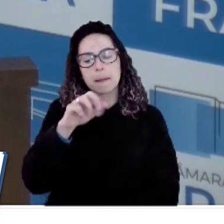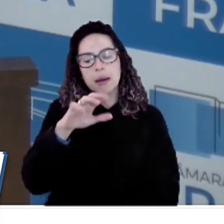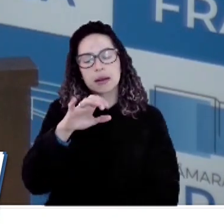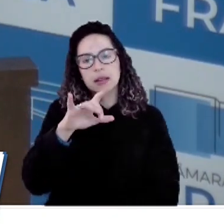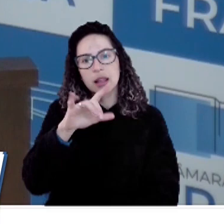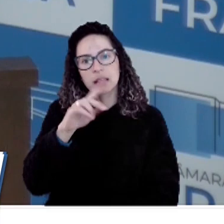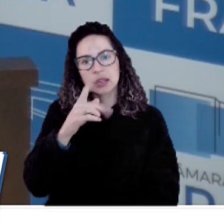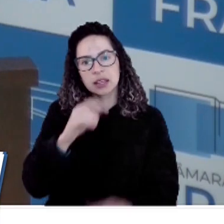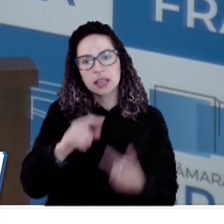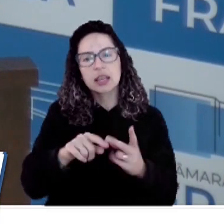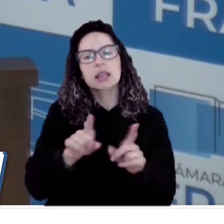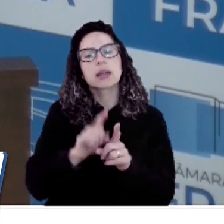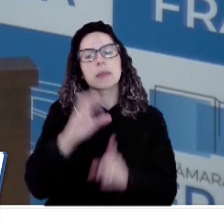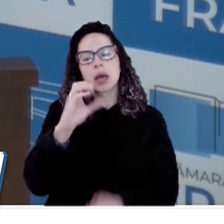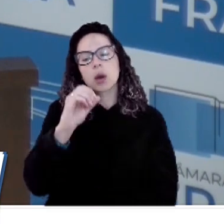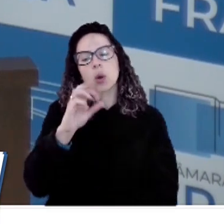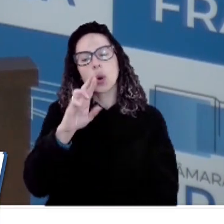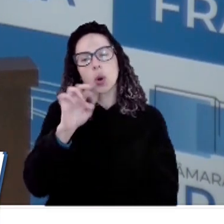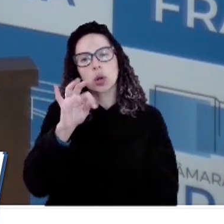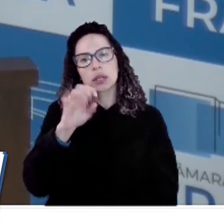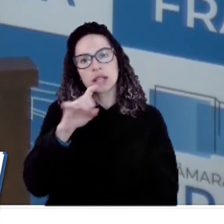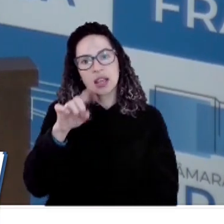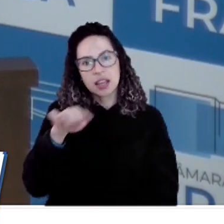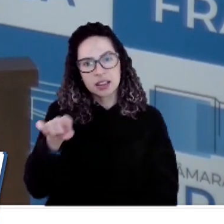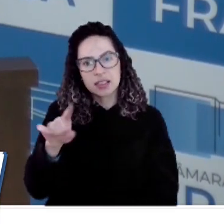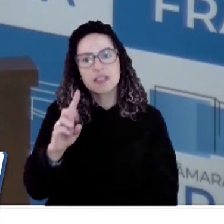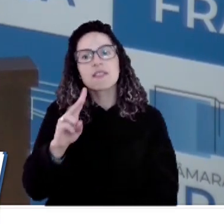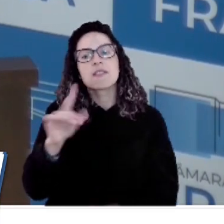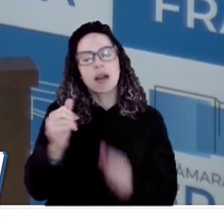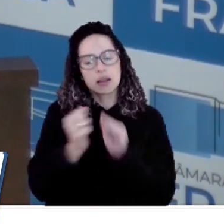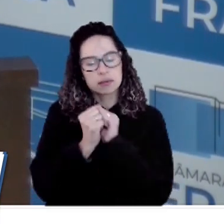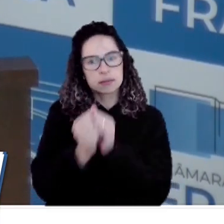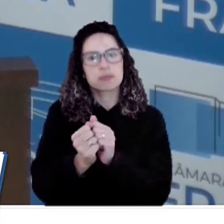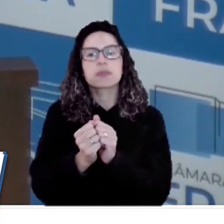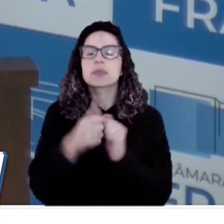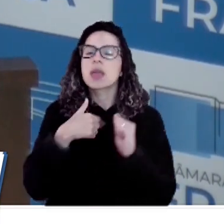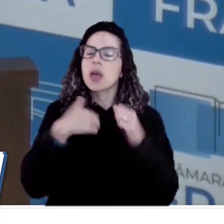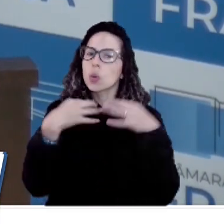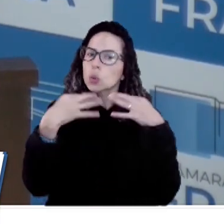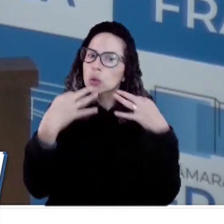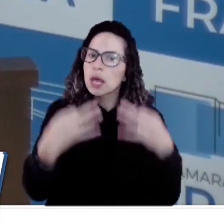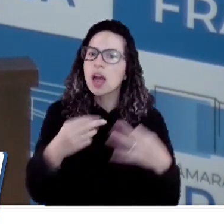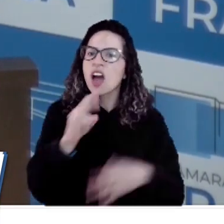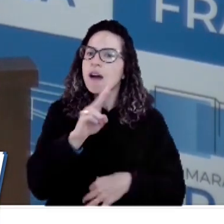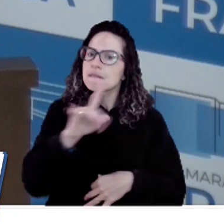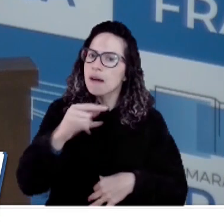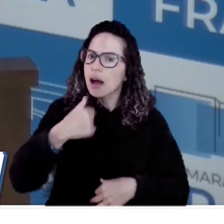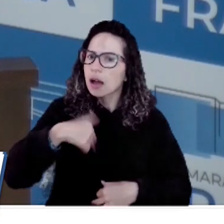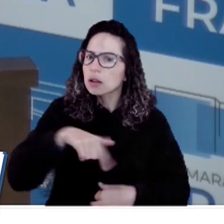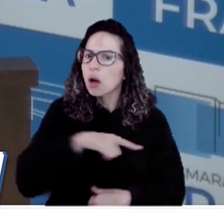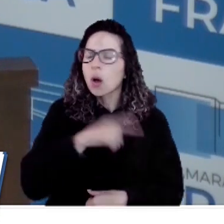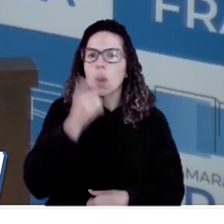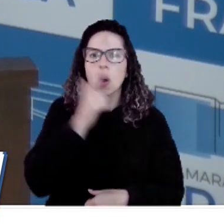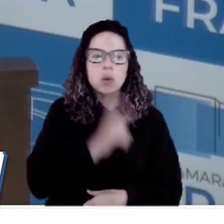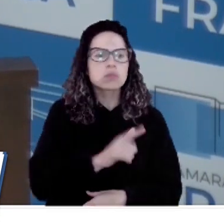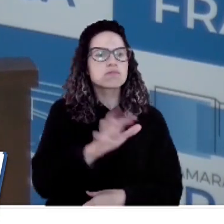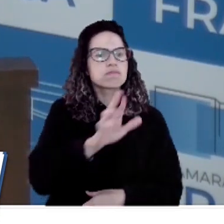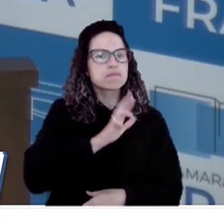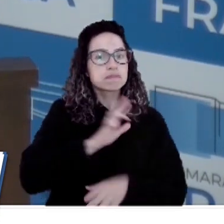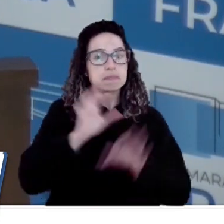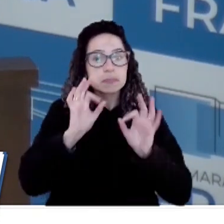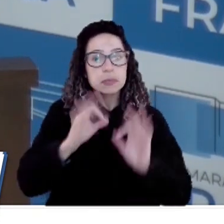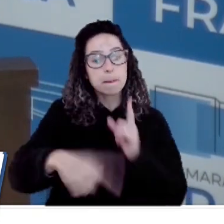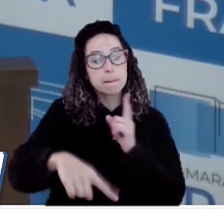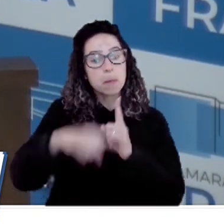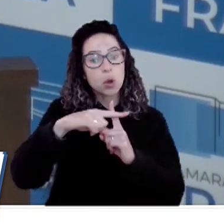Cortez vai nos acompanhar, e eu tenho certeza que nós vamos tirar bons frutos desta reunião e